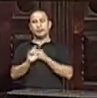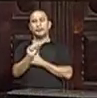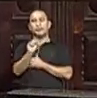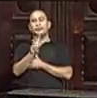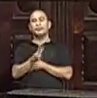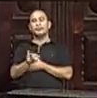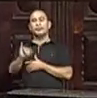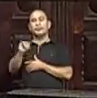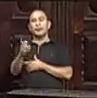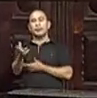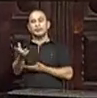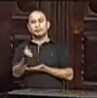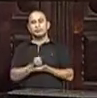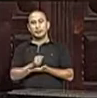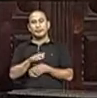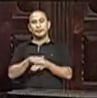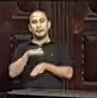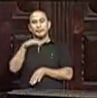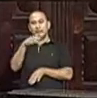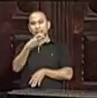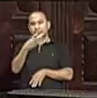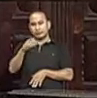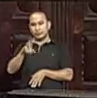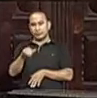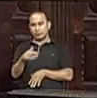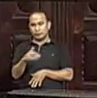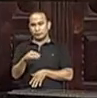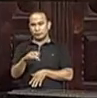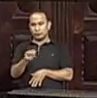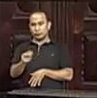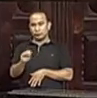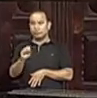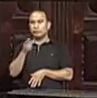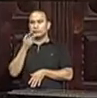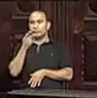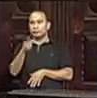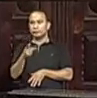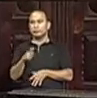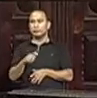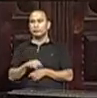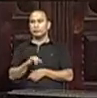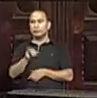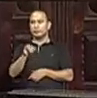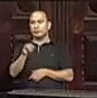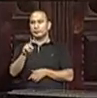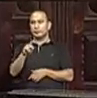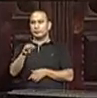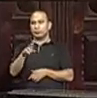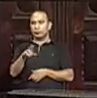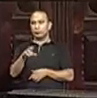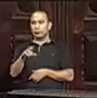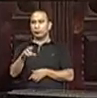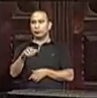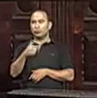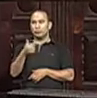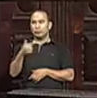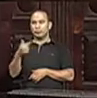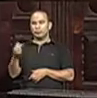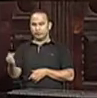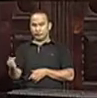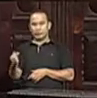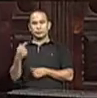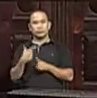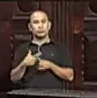vai arrecadar mais 300 milhões em relação ao IPTU de 2017.